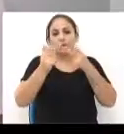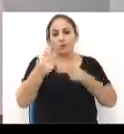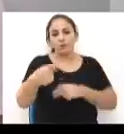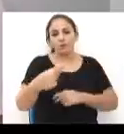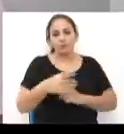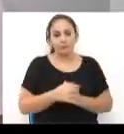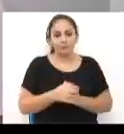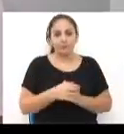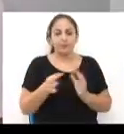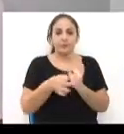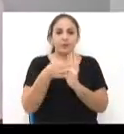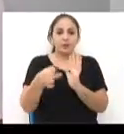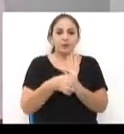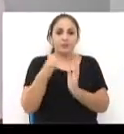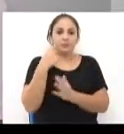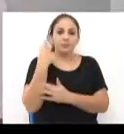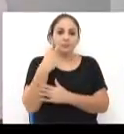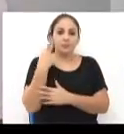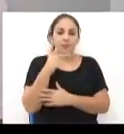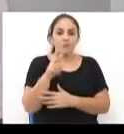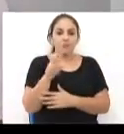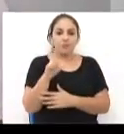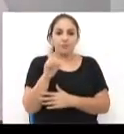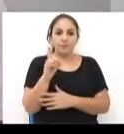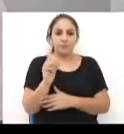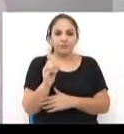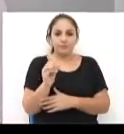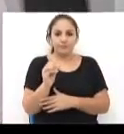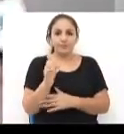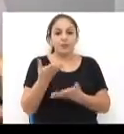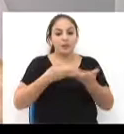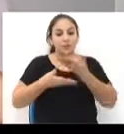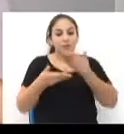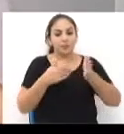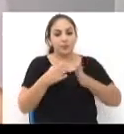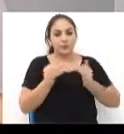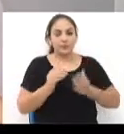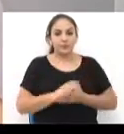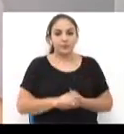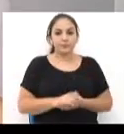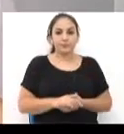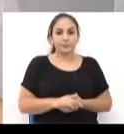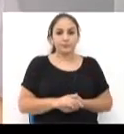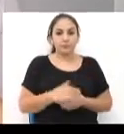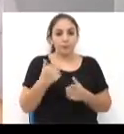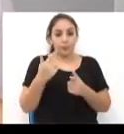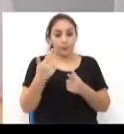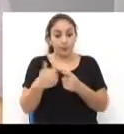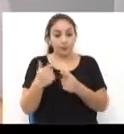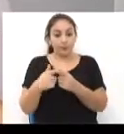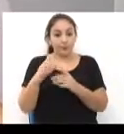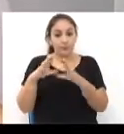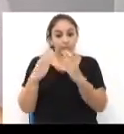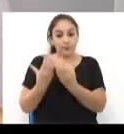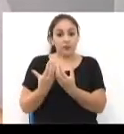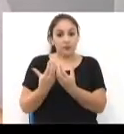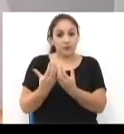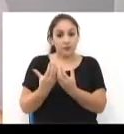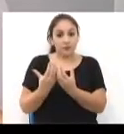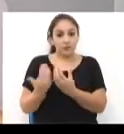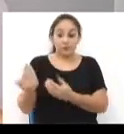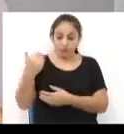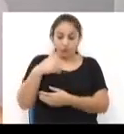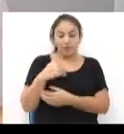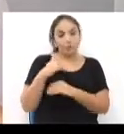esse. E uma indicação do vereador Valdo quer atender esse pedido. Porque a comunidade procurou